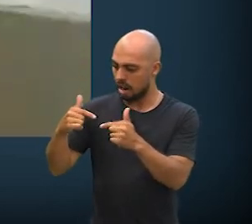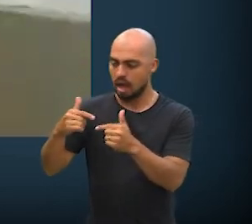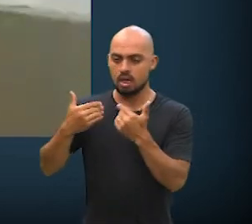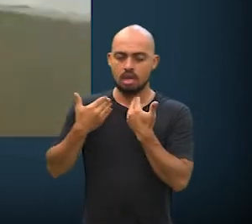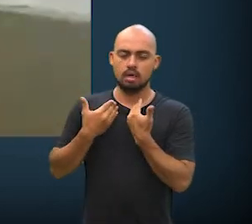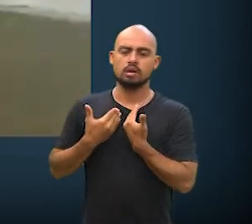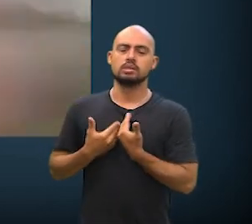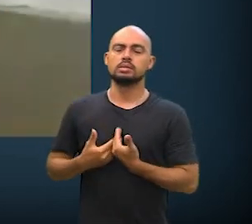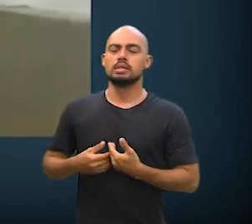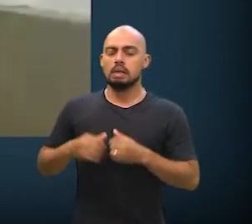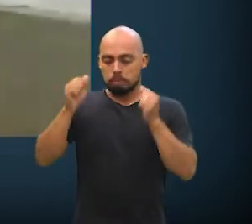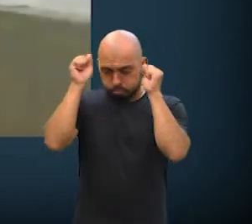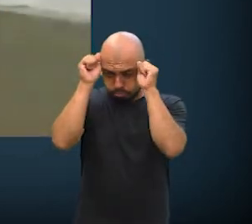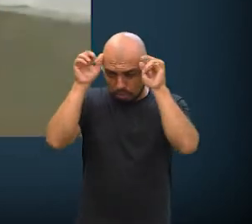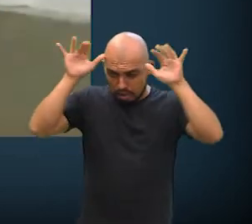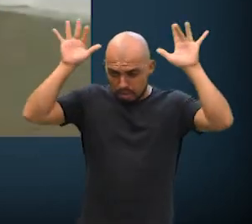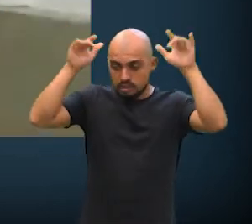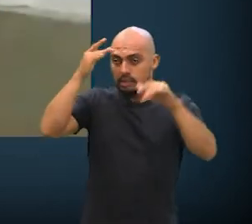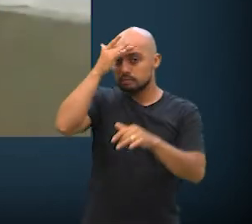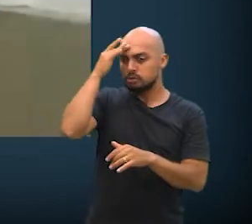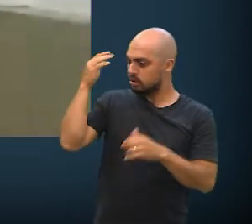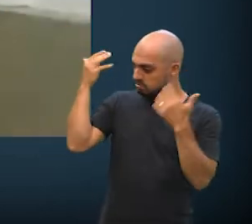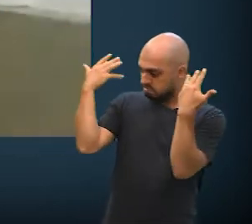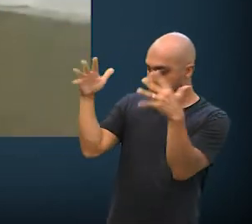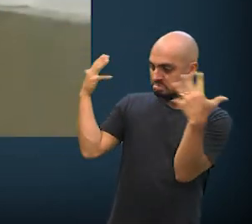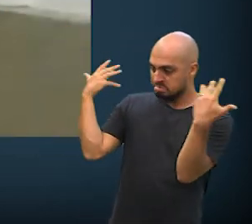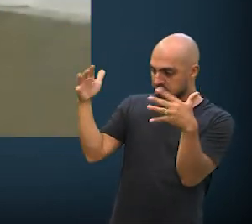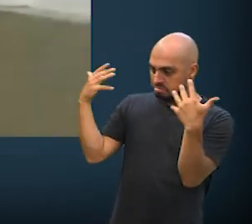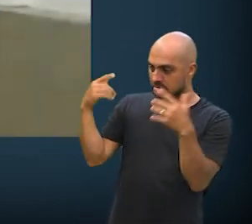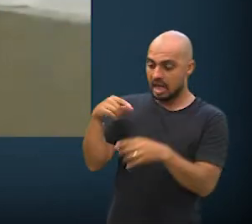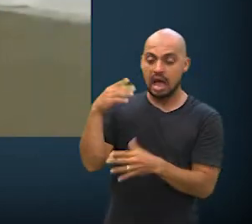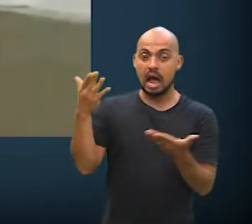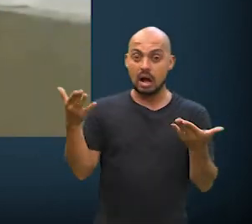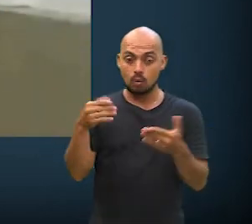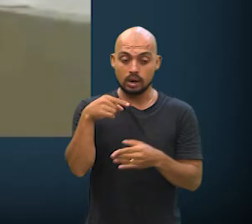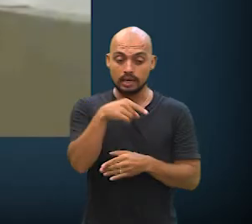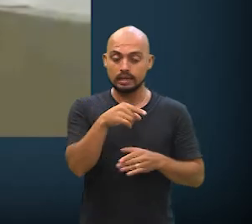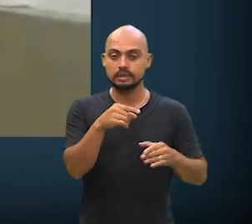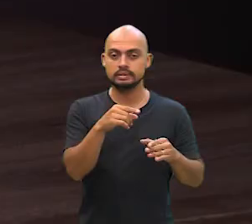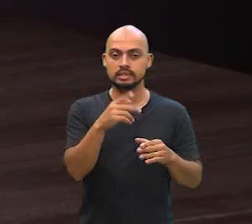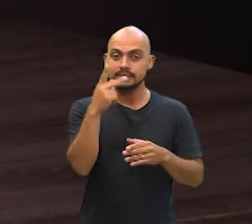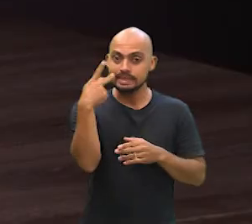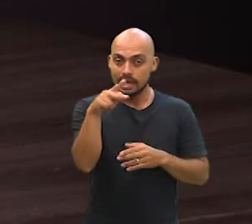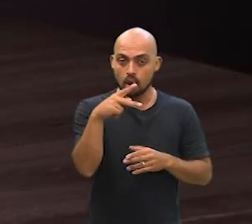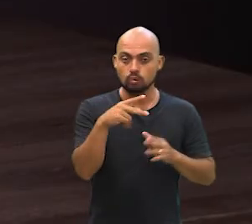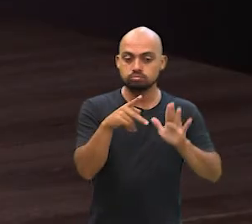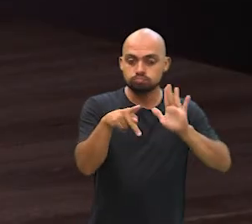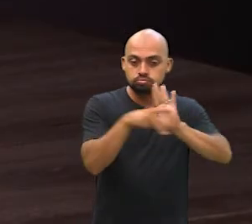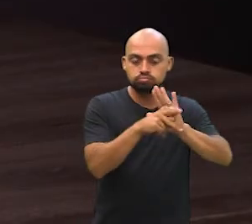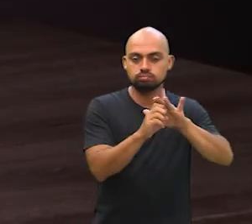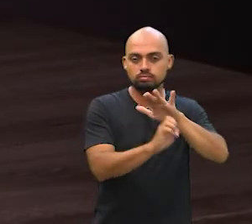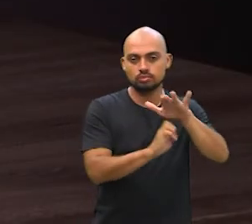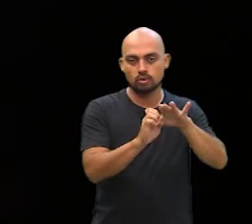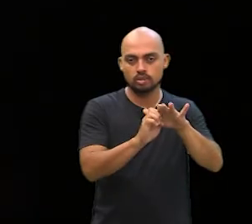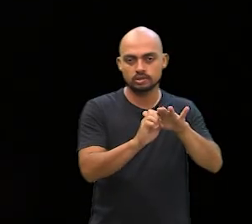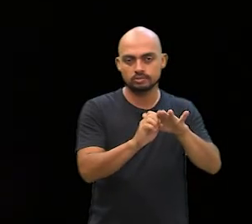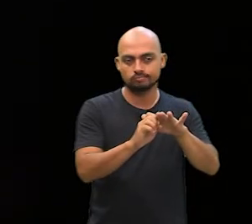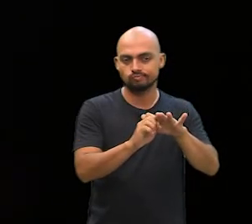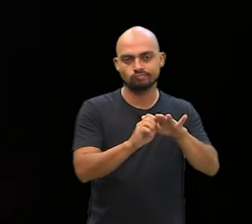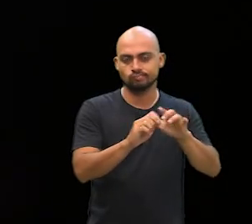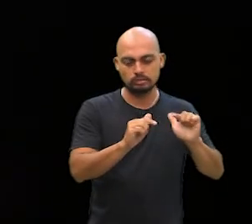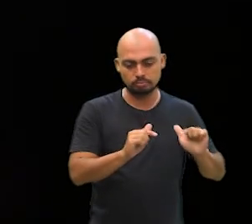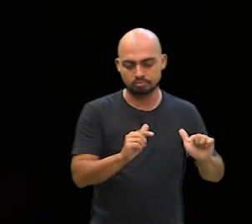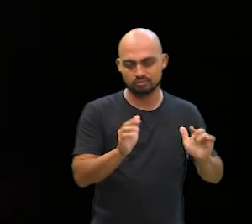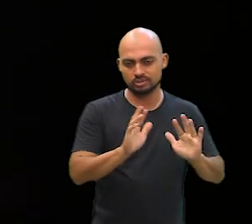cansado, descabelado, todo mundo aplaudia. No teu negócio, não é isso que vai te trazer resultado. Né? Não é o teu esforço. Você não montou